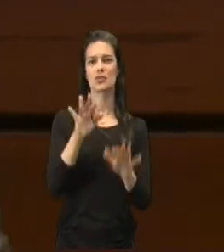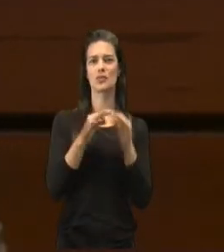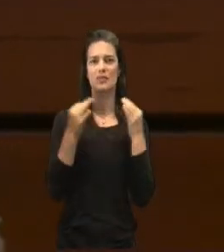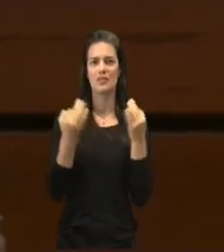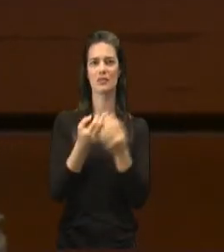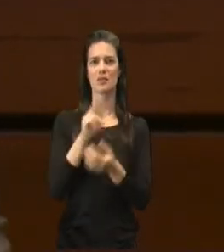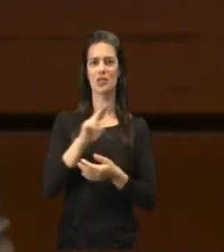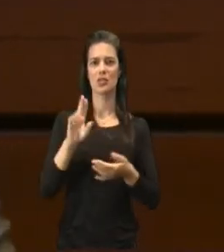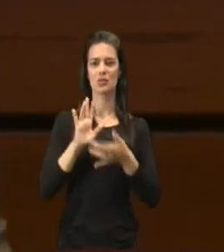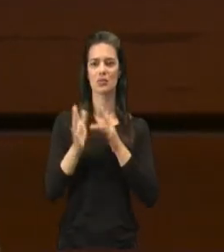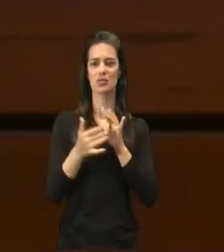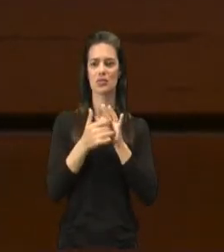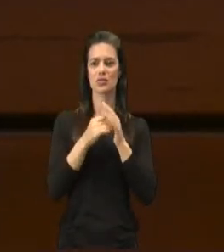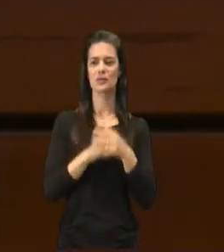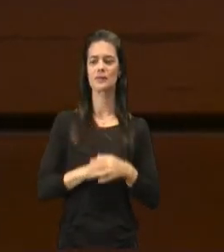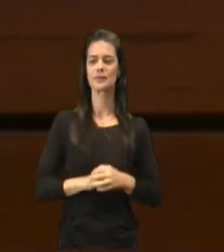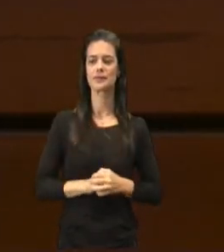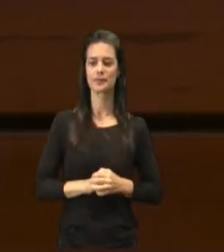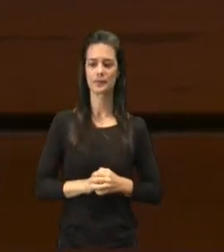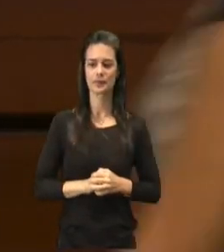Jesus.